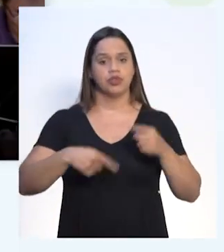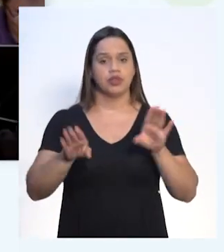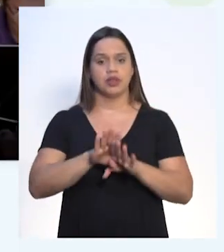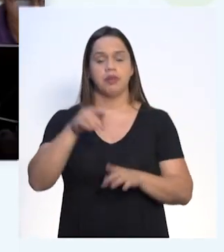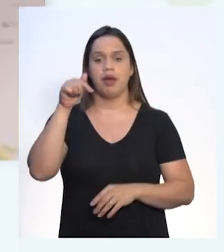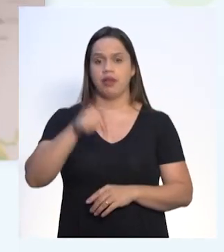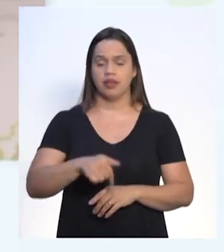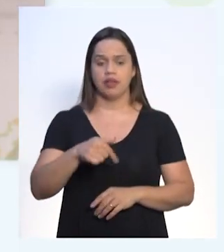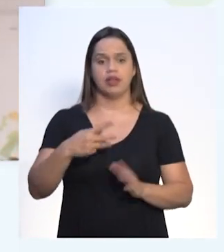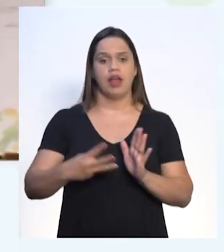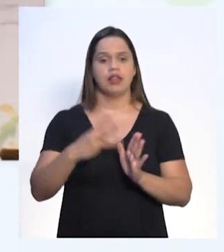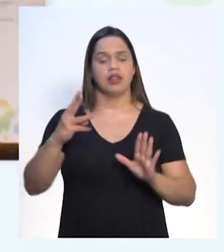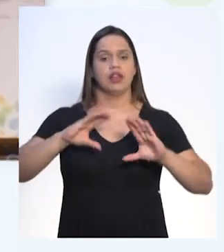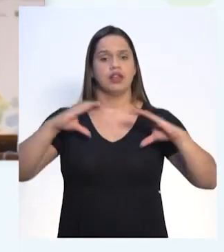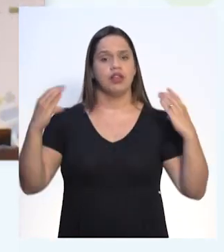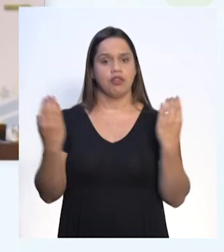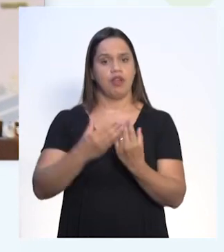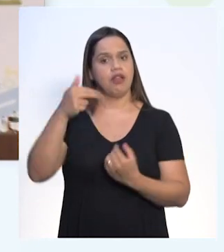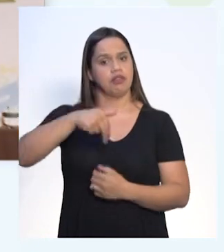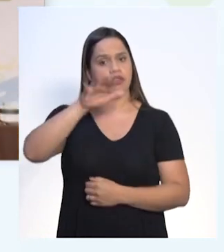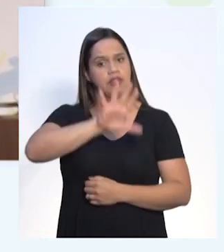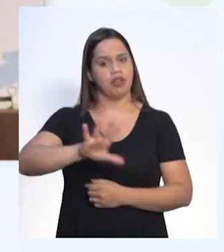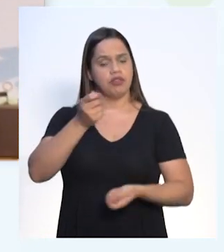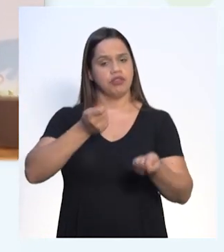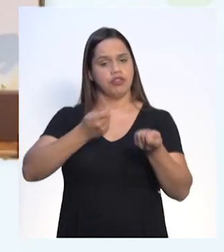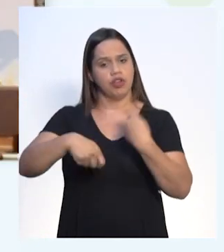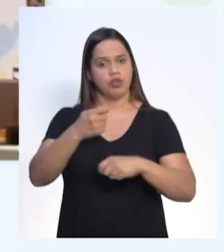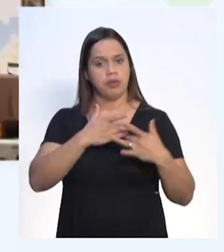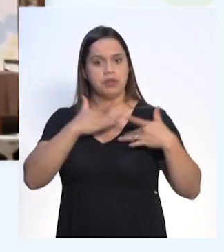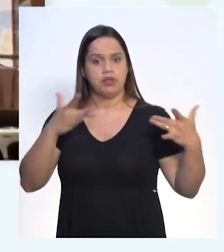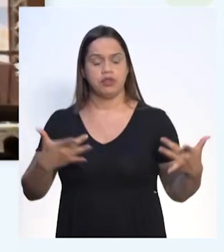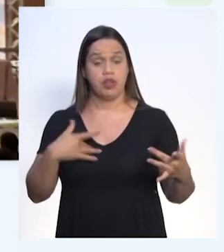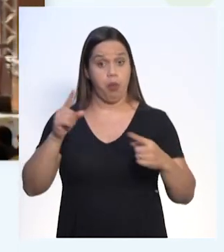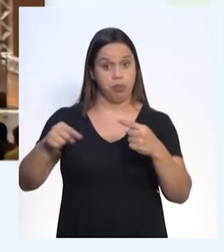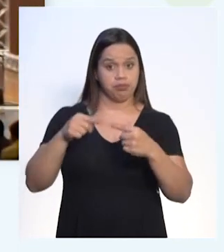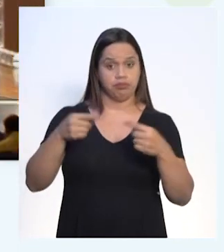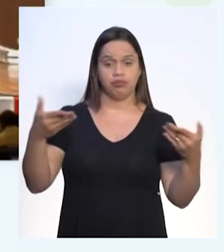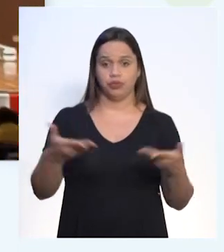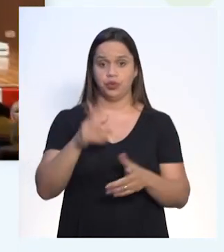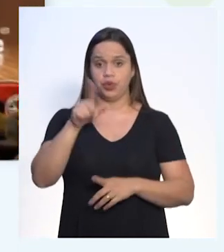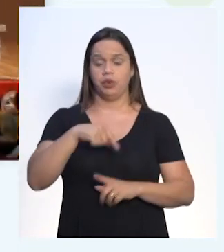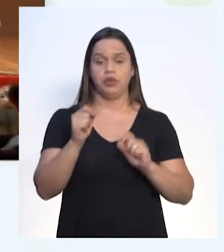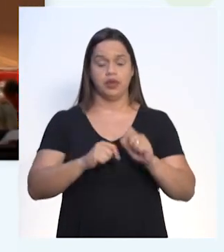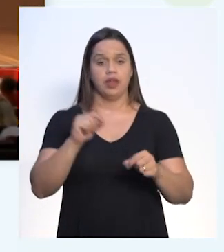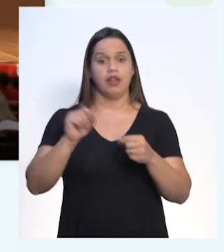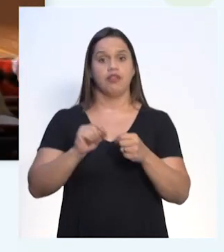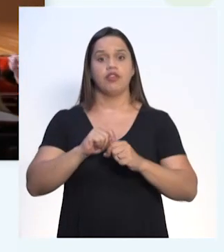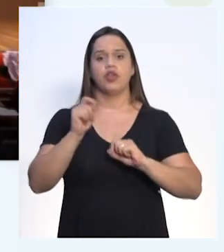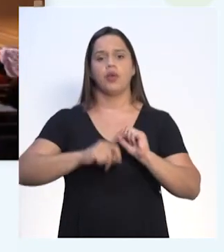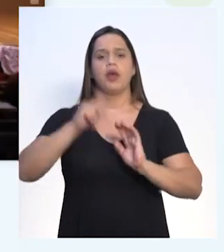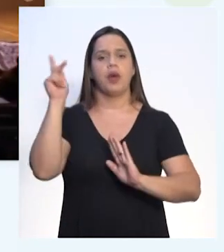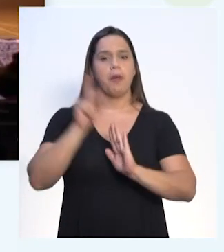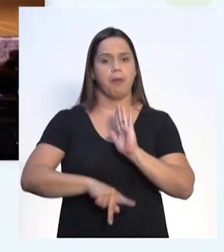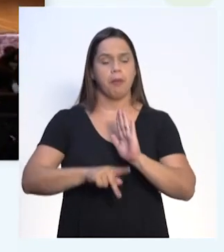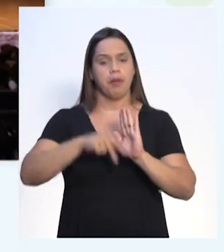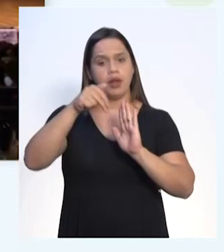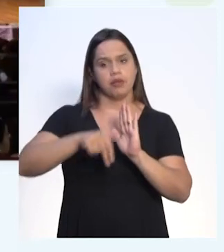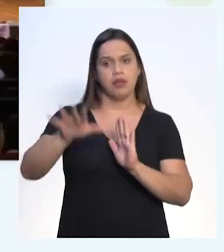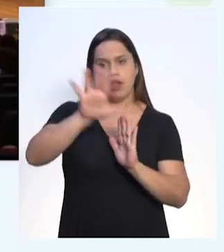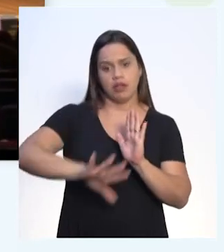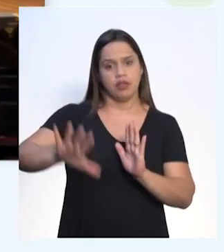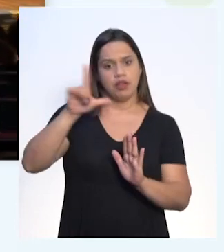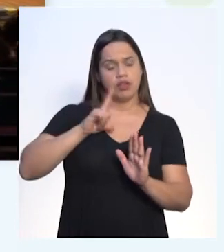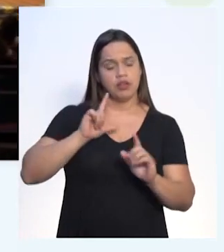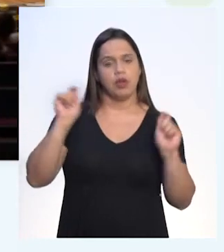aqui na 3ª Conferência Nacional de Economia Solidária. A meta agora é construir um plano nacional que envolva